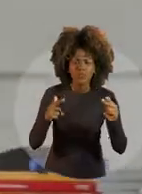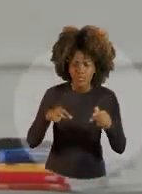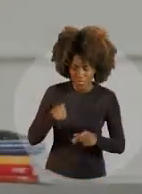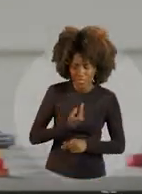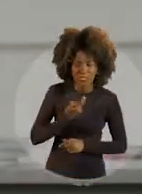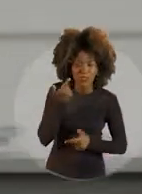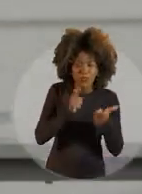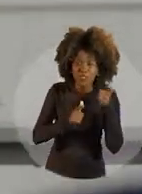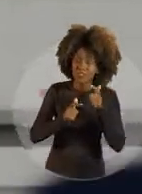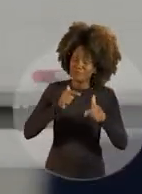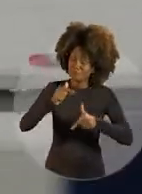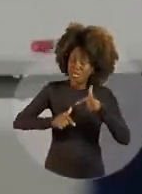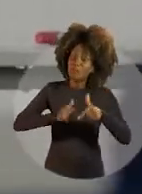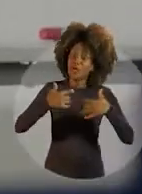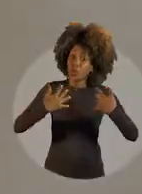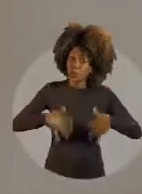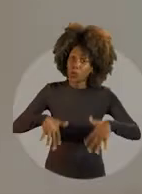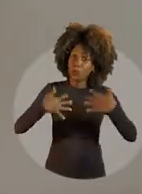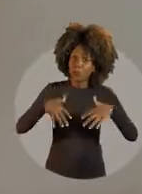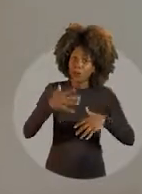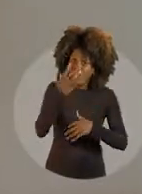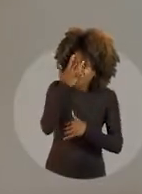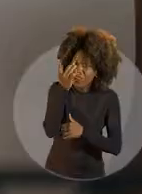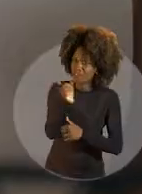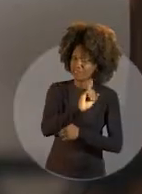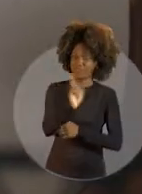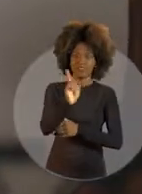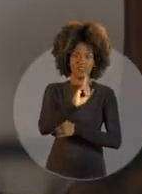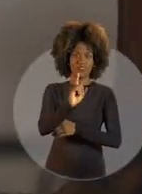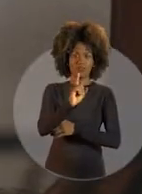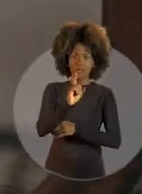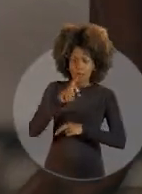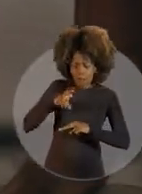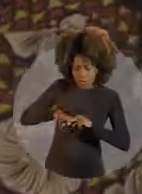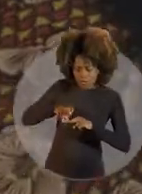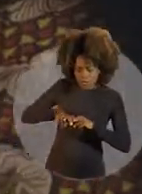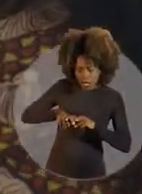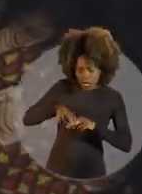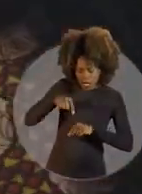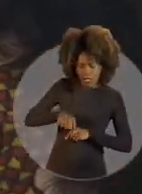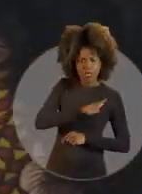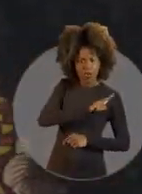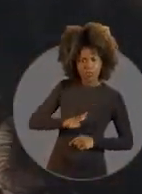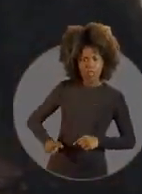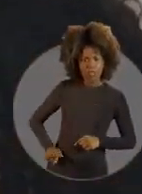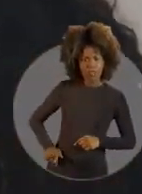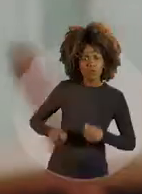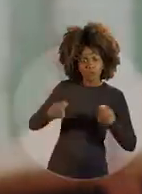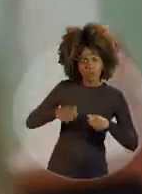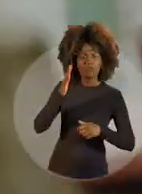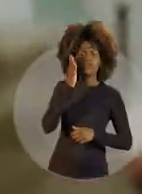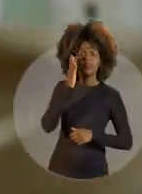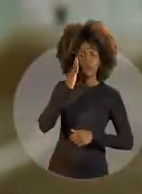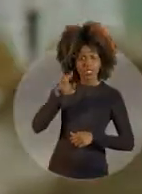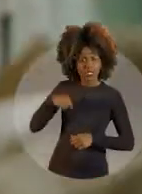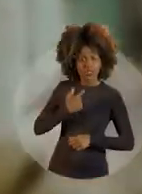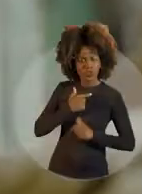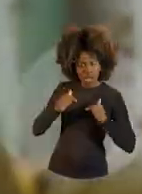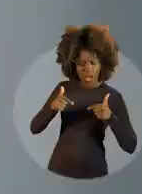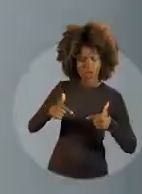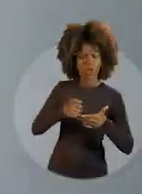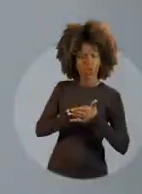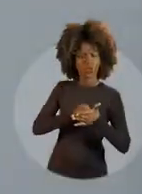tudo que a gente conquista na vida é com muito trabalho. Nada vem de mão beijada. Para sentar nesse lugar, tem de saber da nossa